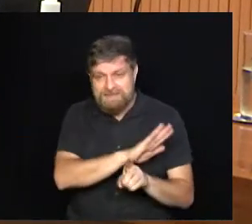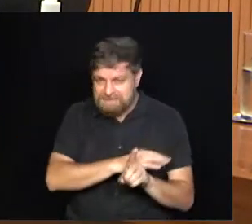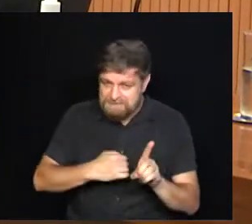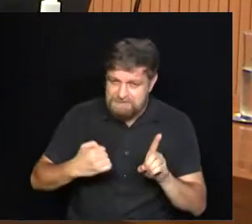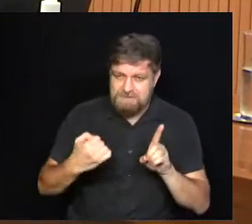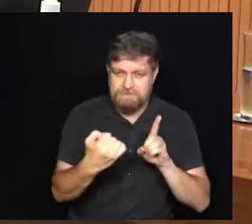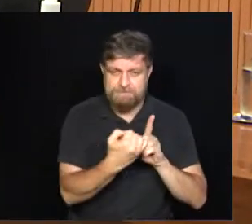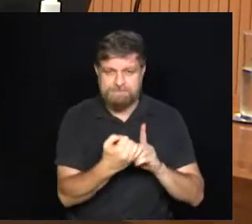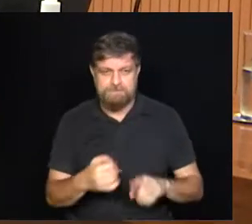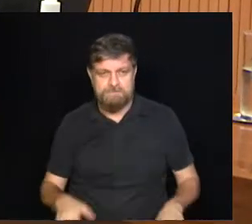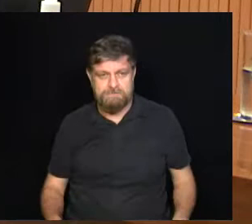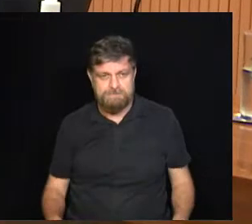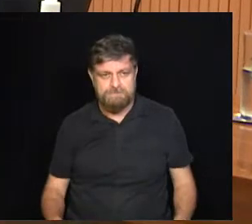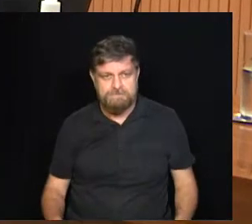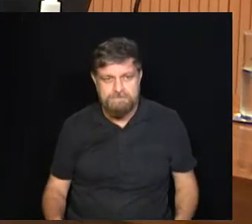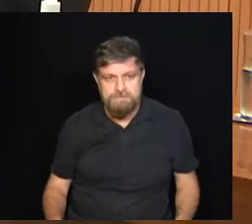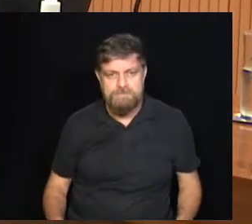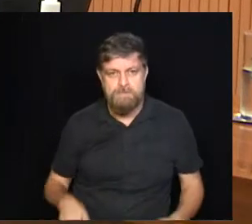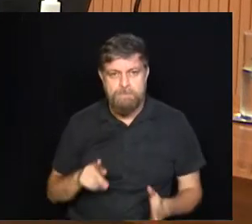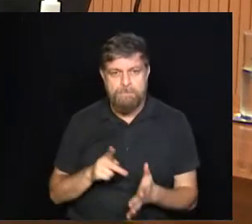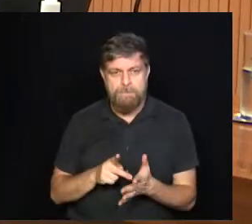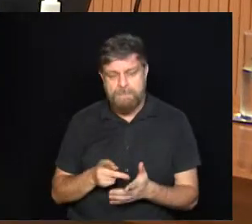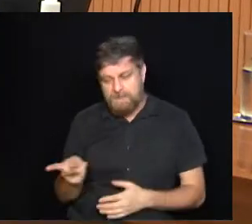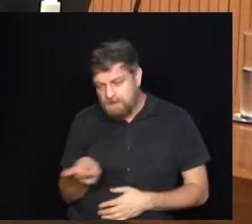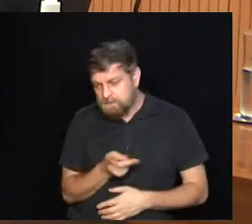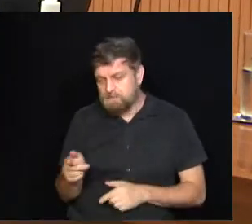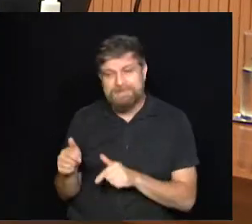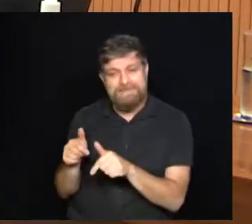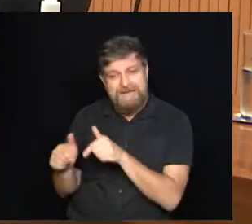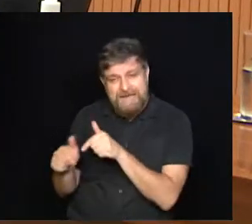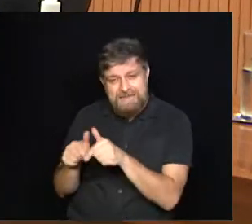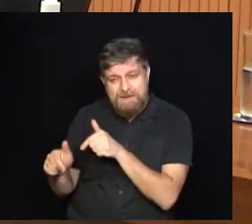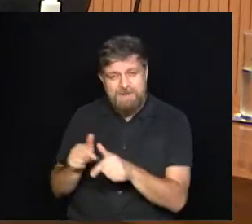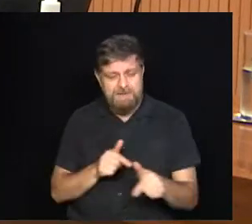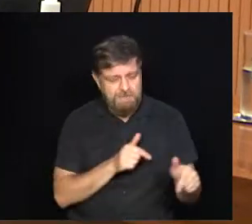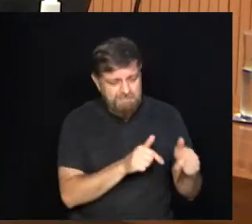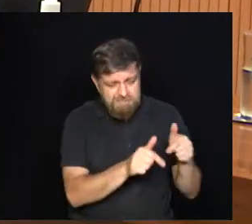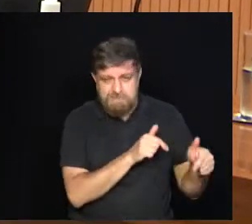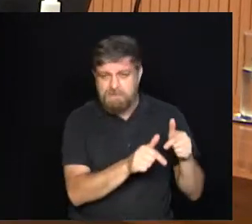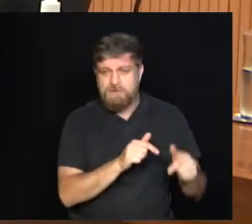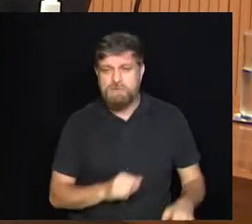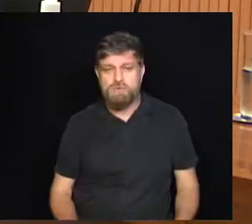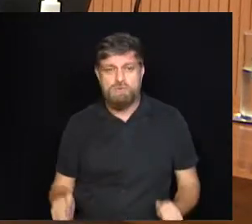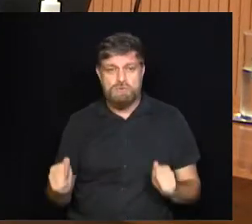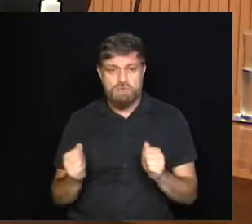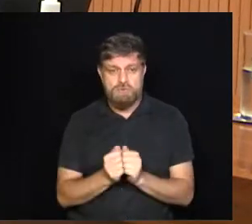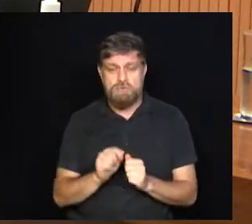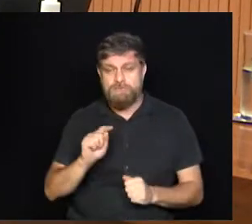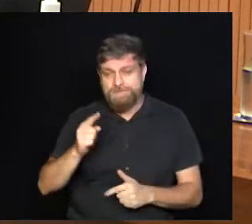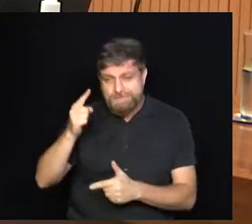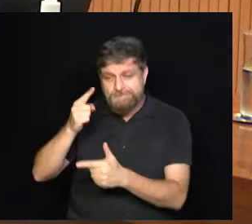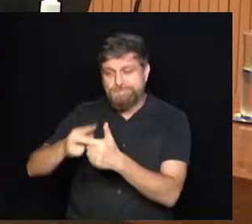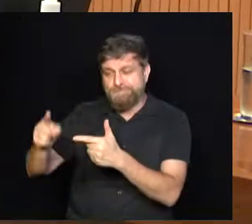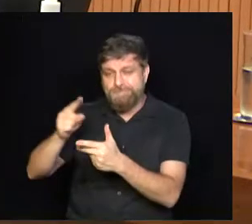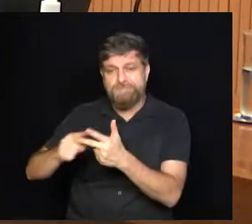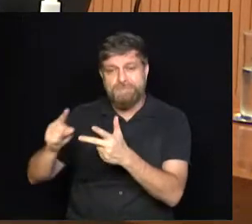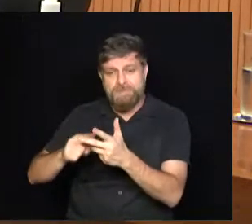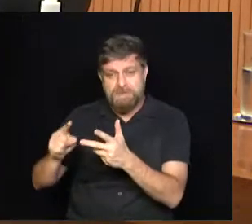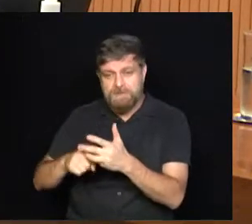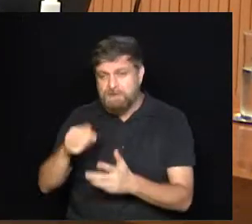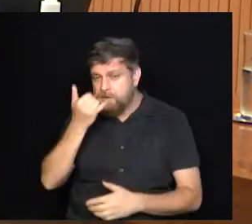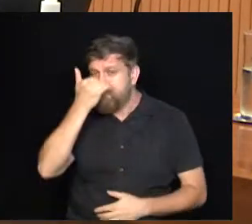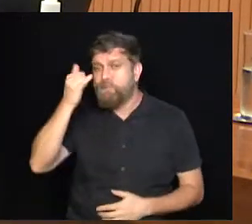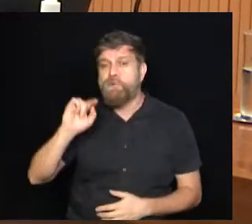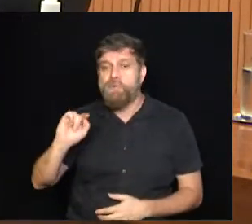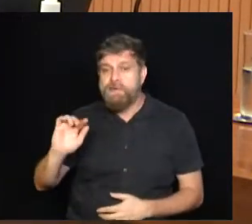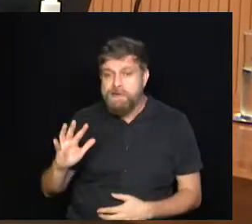né, na verdade, trabalhando muito, comandante Lourdes, com as consequências, né, daquilo que, às